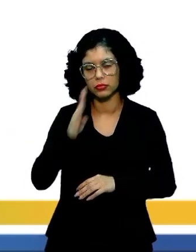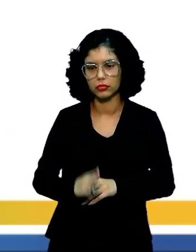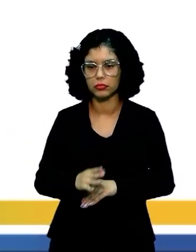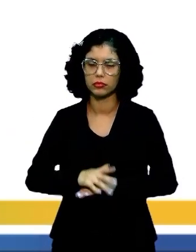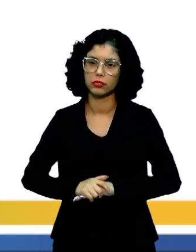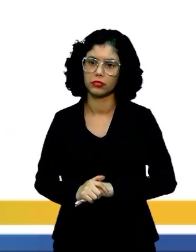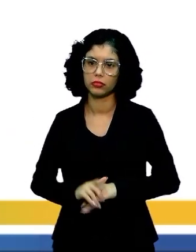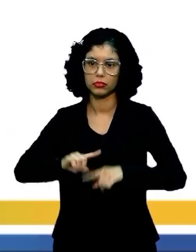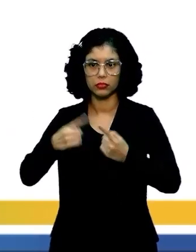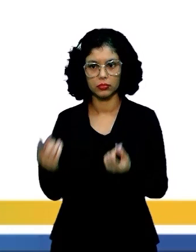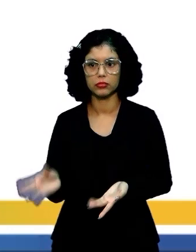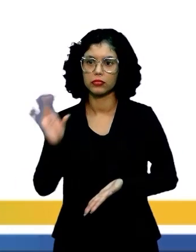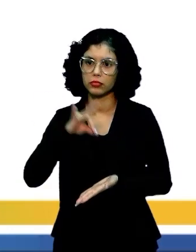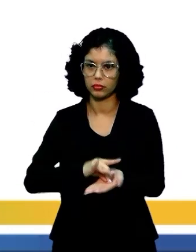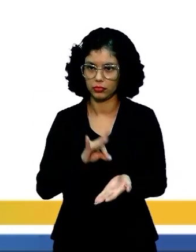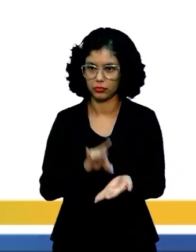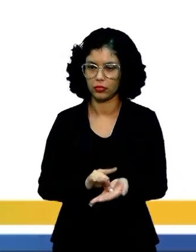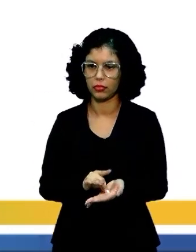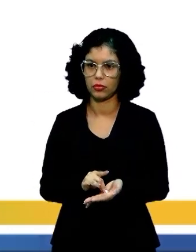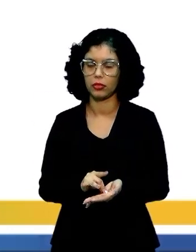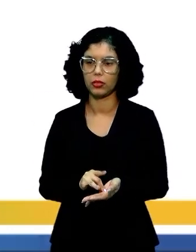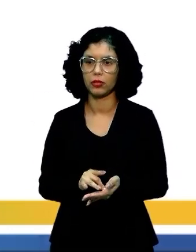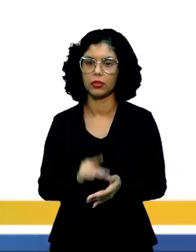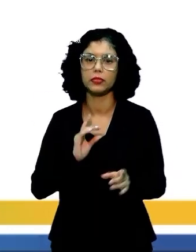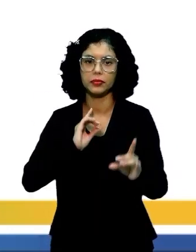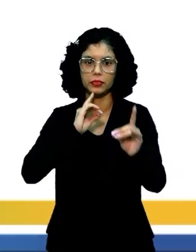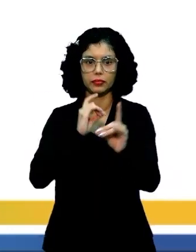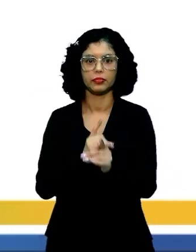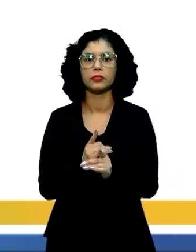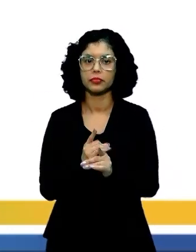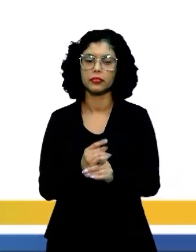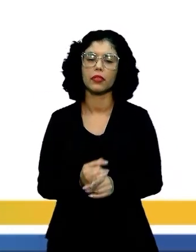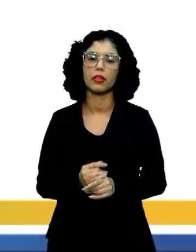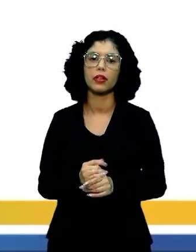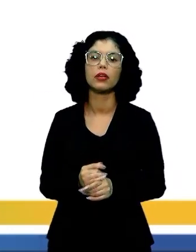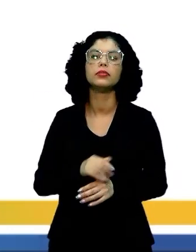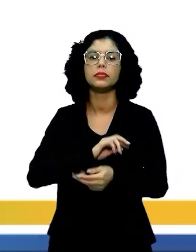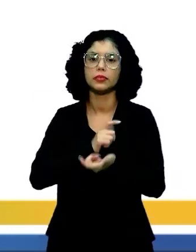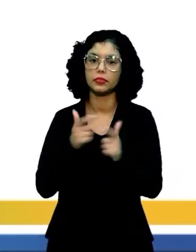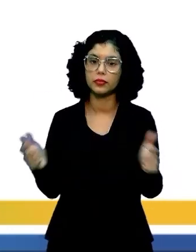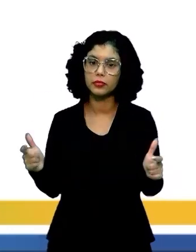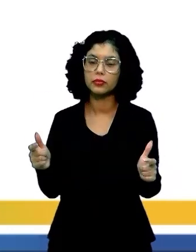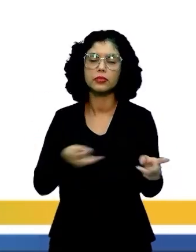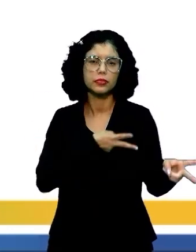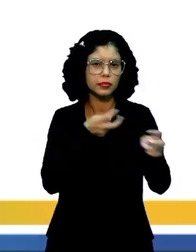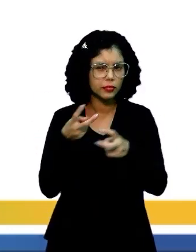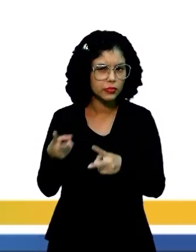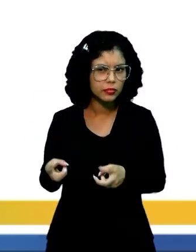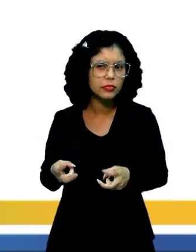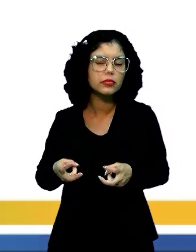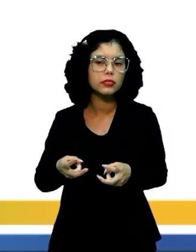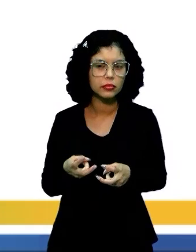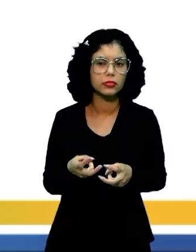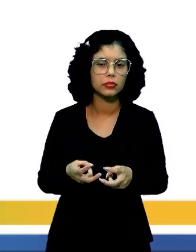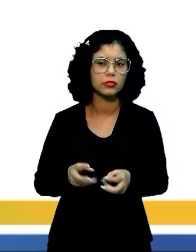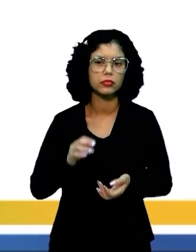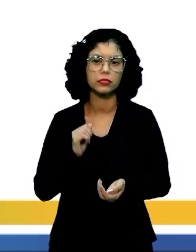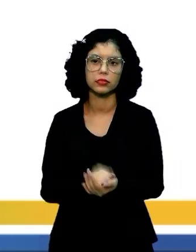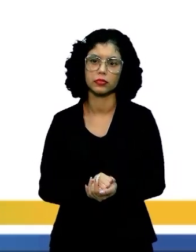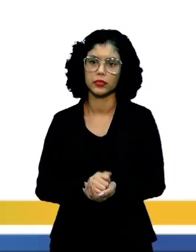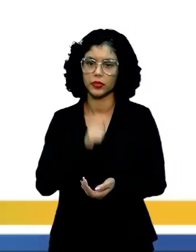negro brasileiro. Mas, na verdade, é aí que encontra uma das raízes de que sua forma